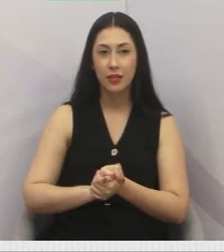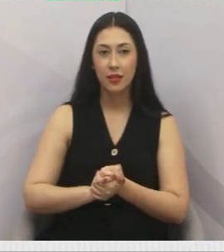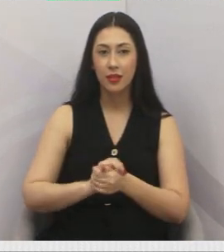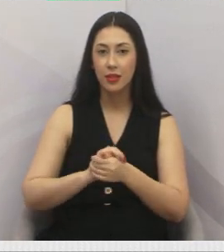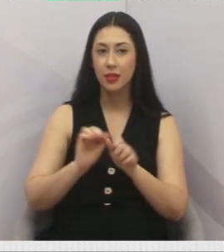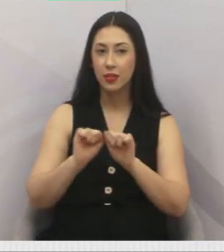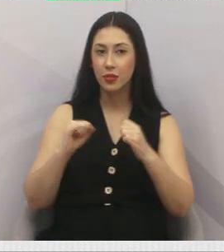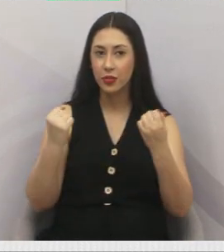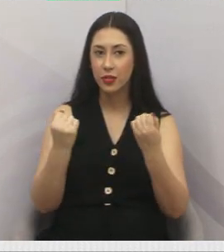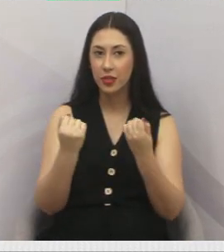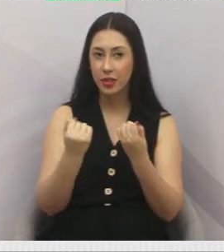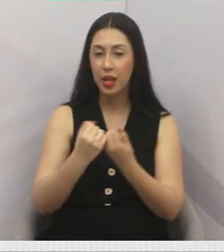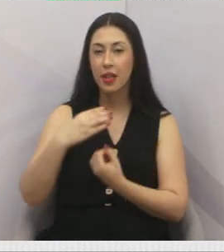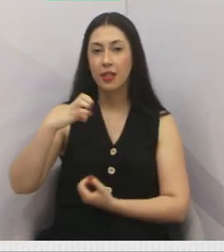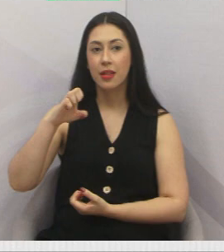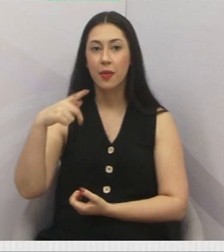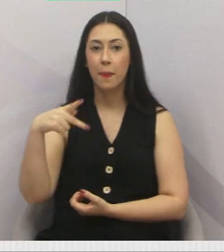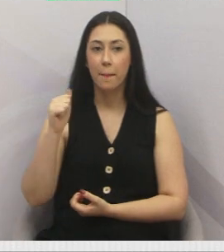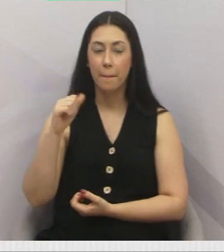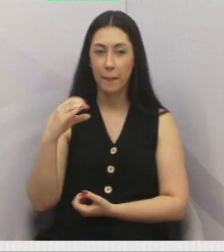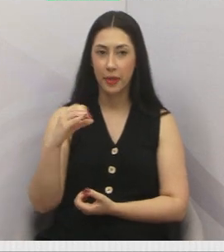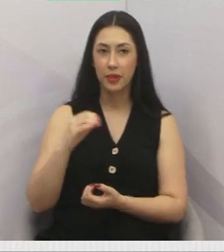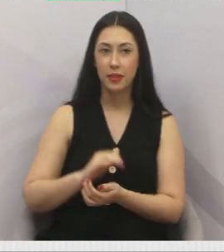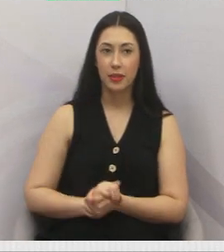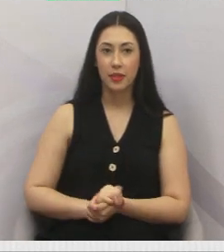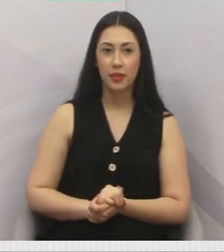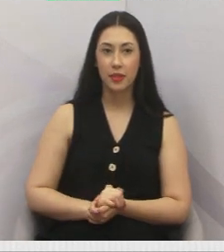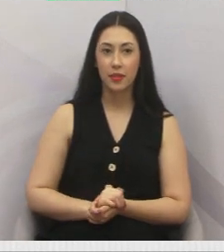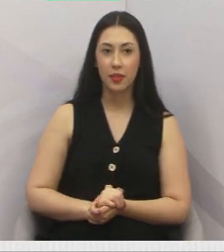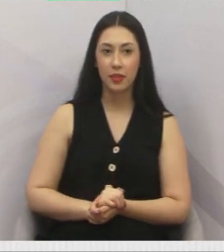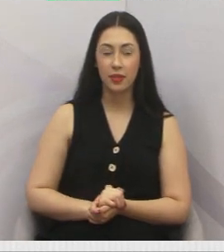Associação da Criança Especial, a CEPAC. Vamos lá.